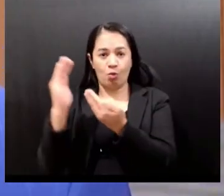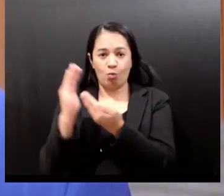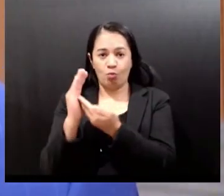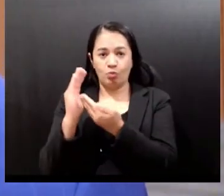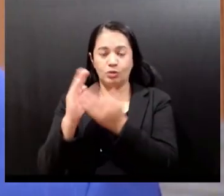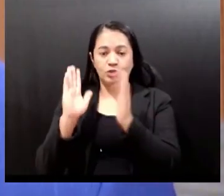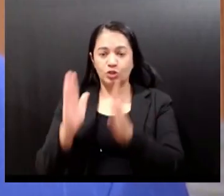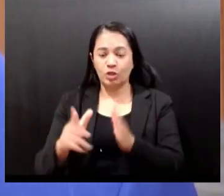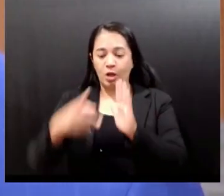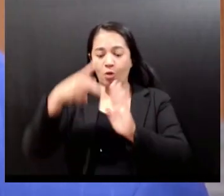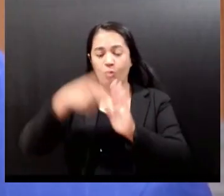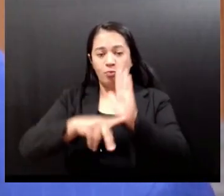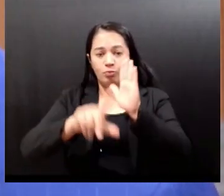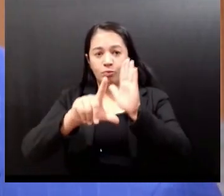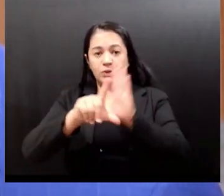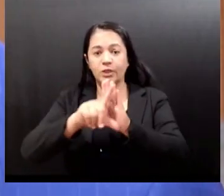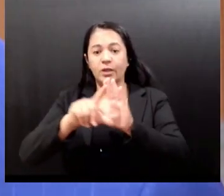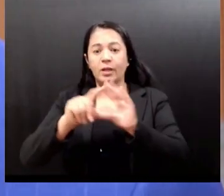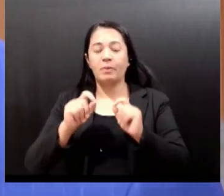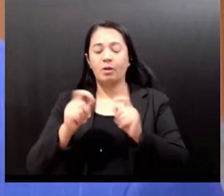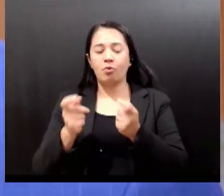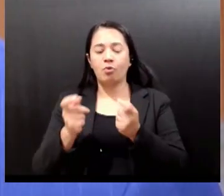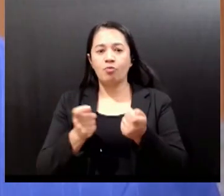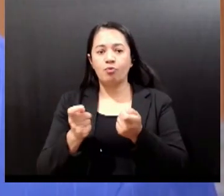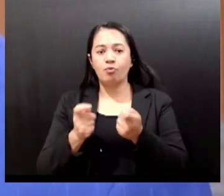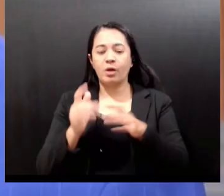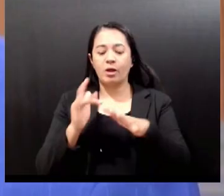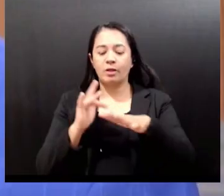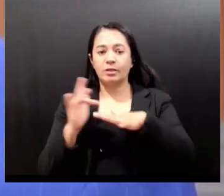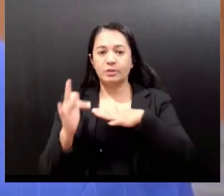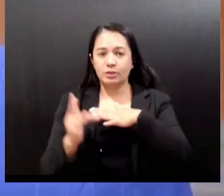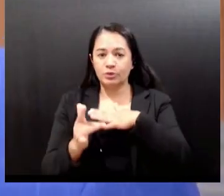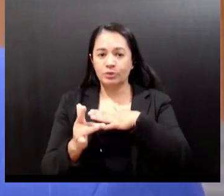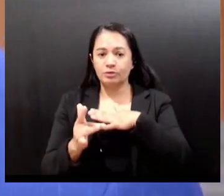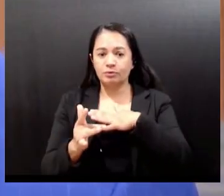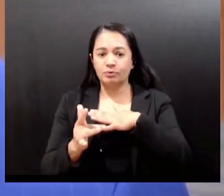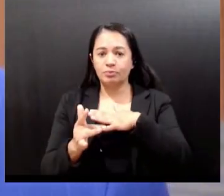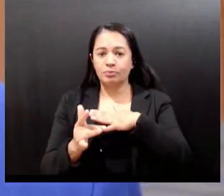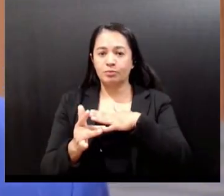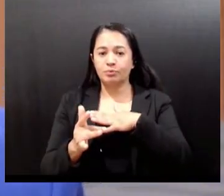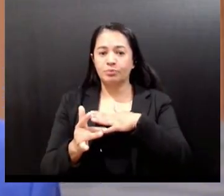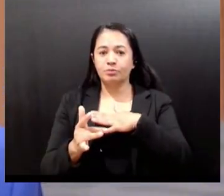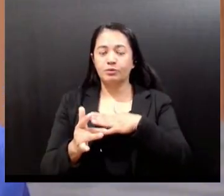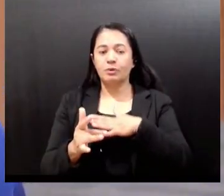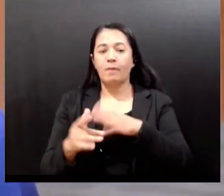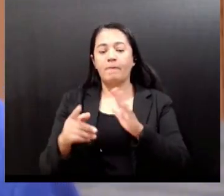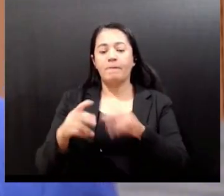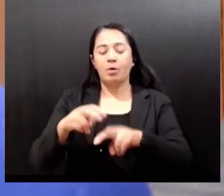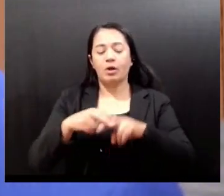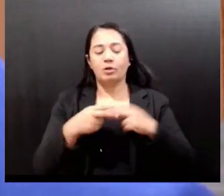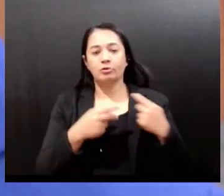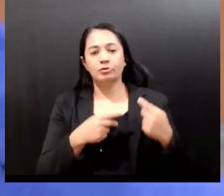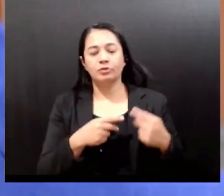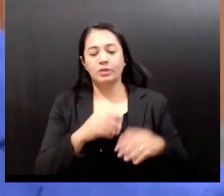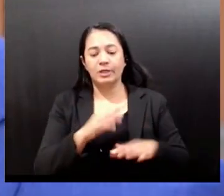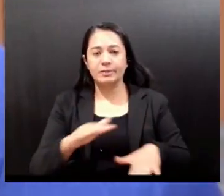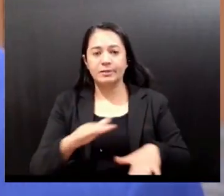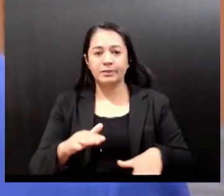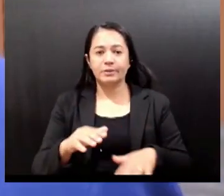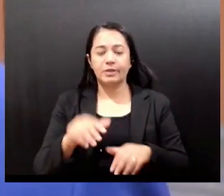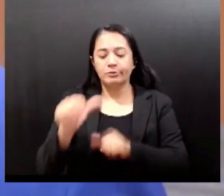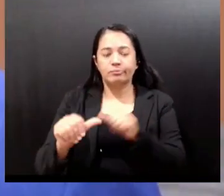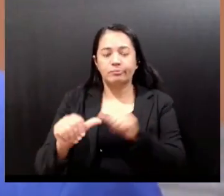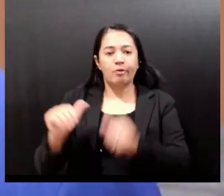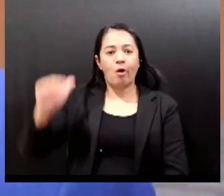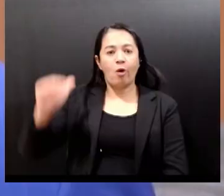lei para que tenha um controle dessas redes sociais, dessa adultização, onde colocam os jovens, né, nas redes sociais,